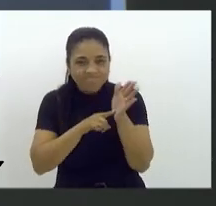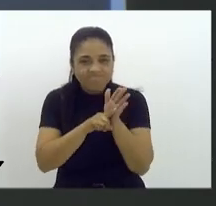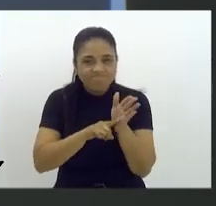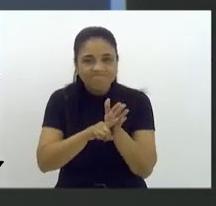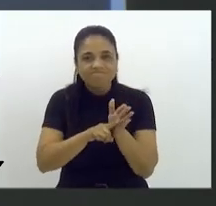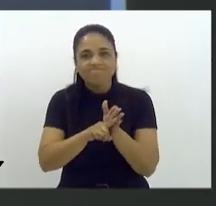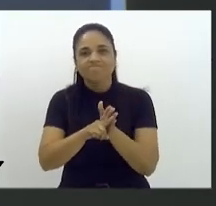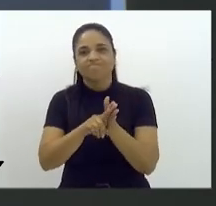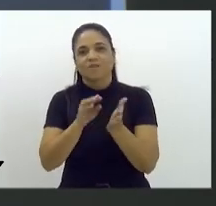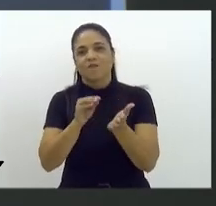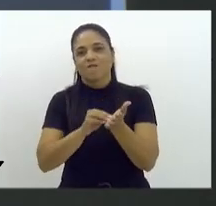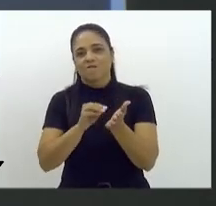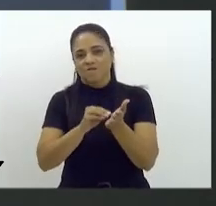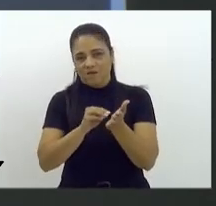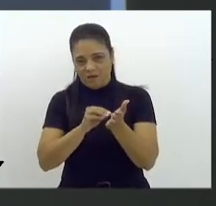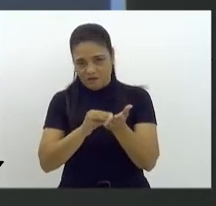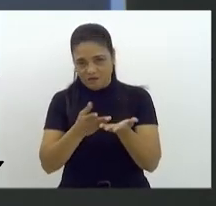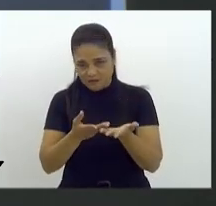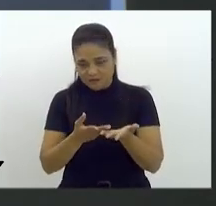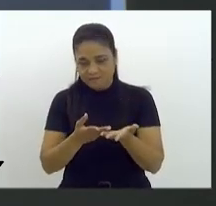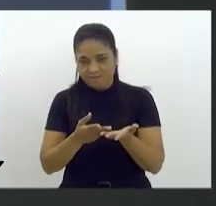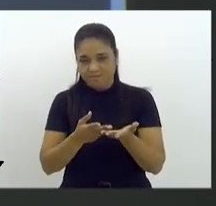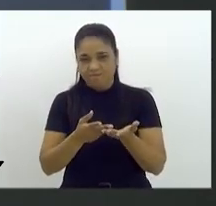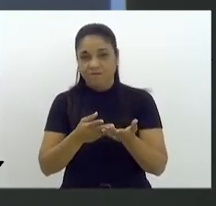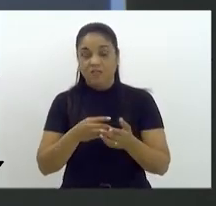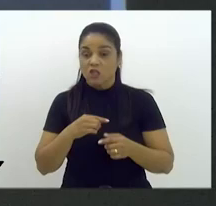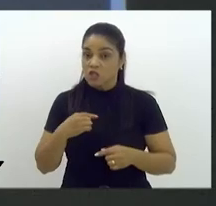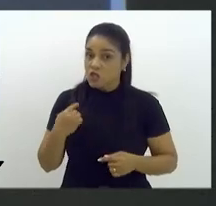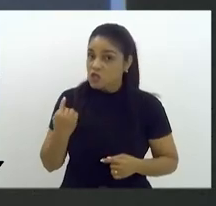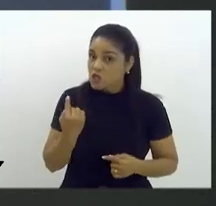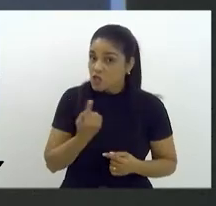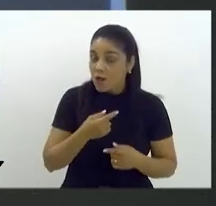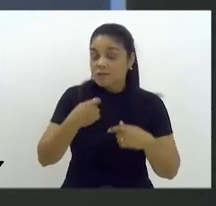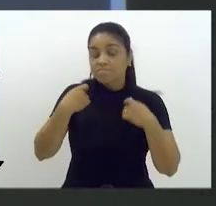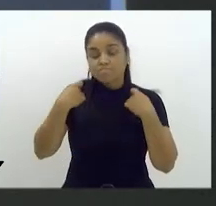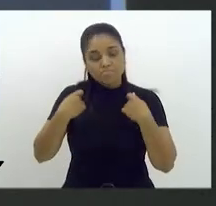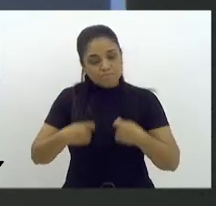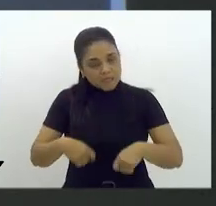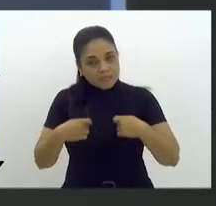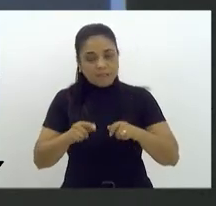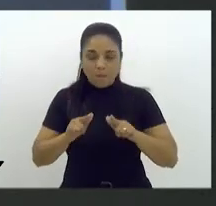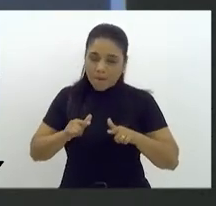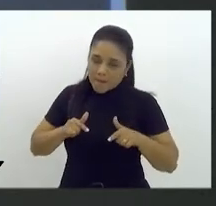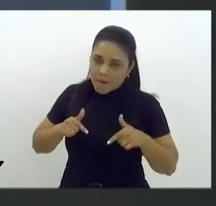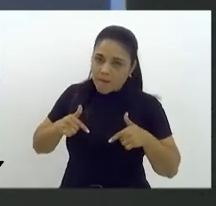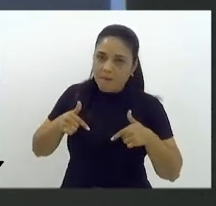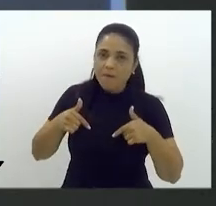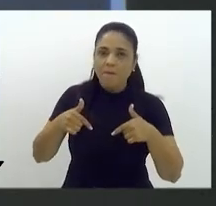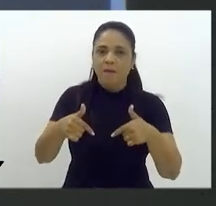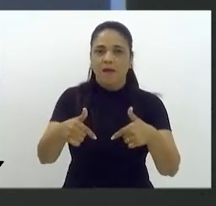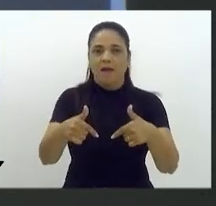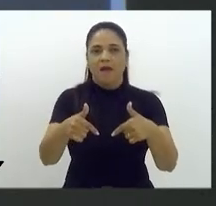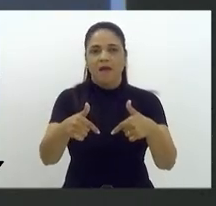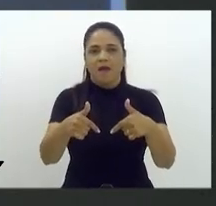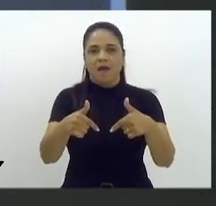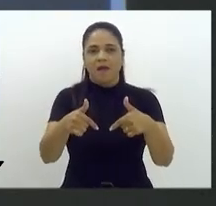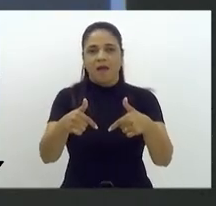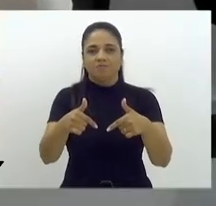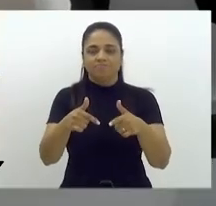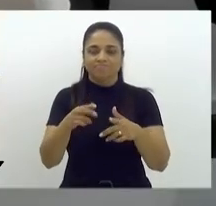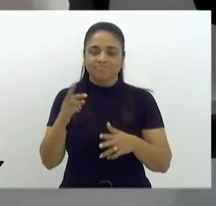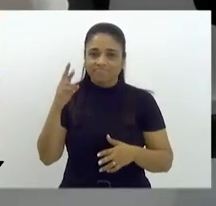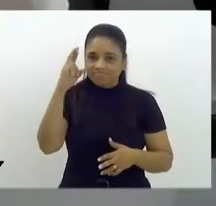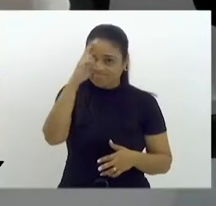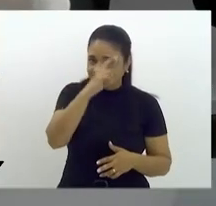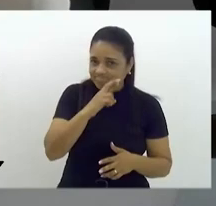isso é inexorável se nós não fizermos avançarmos para aplicação dessas medidas